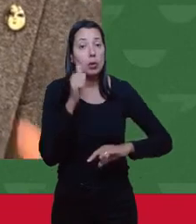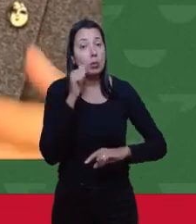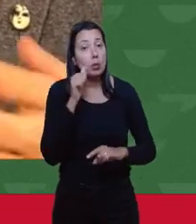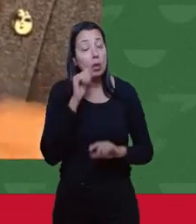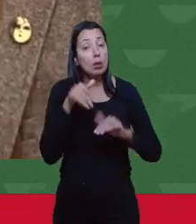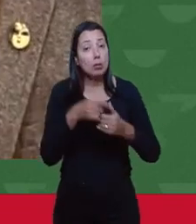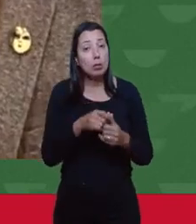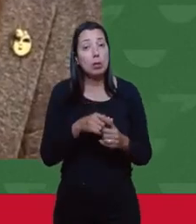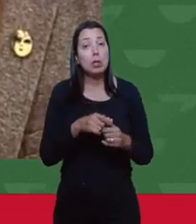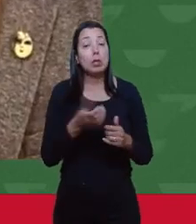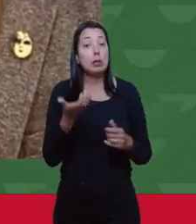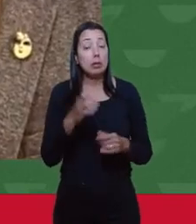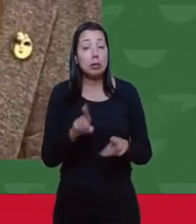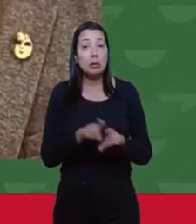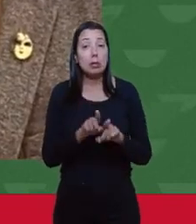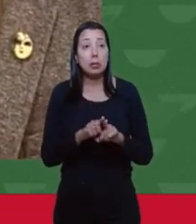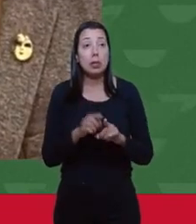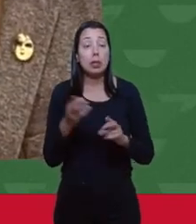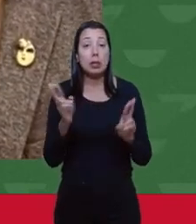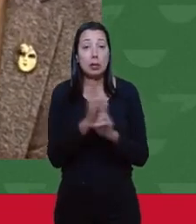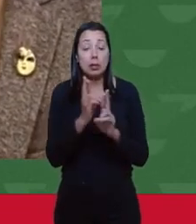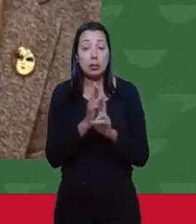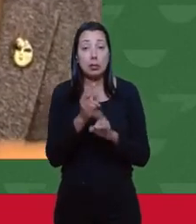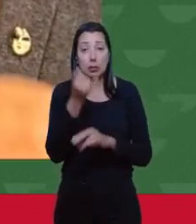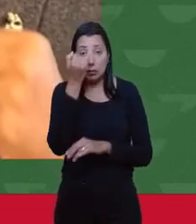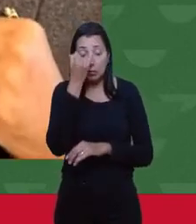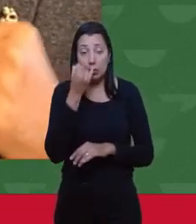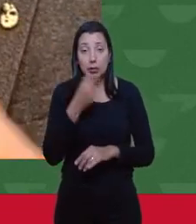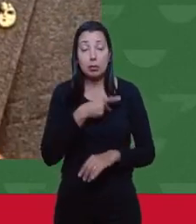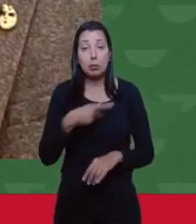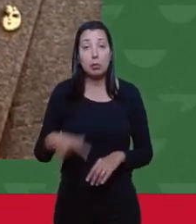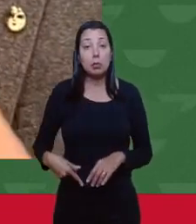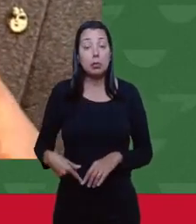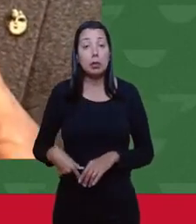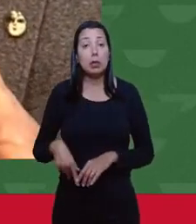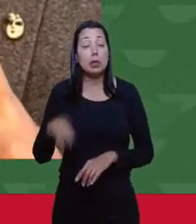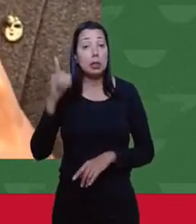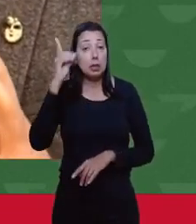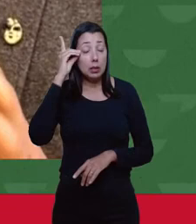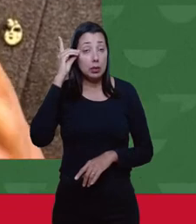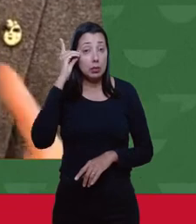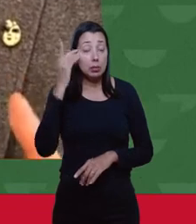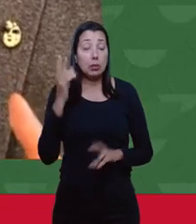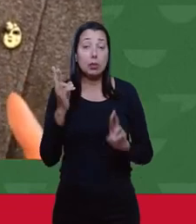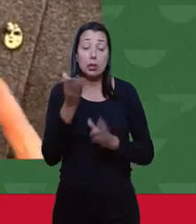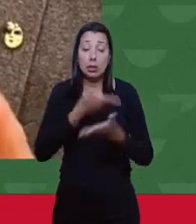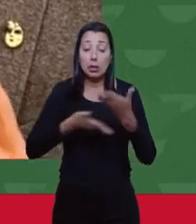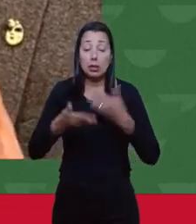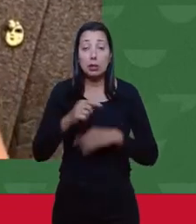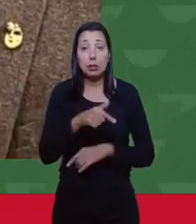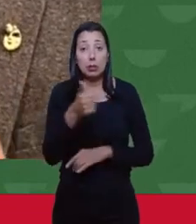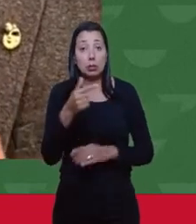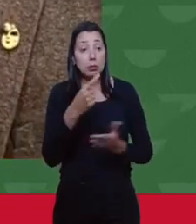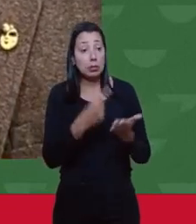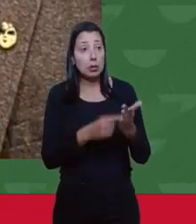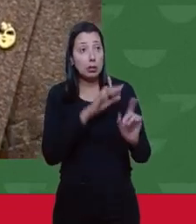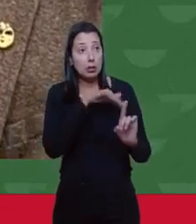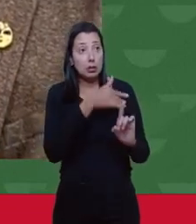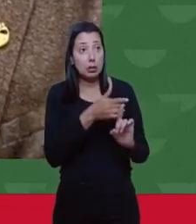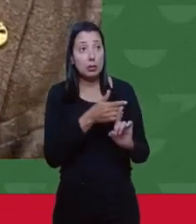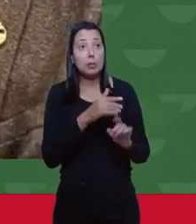como foi negligente em relação à defesa da imagem pública da Dilma. Bom, então nessa mistura das duas agendas, na